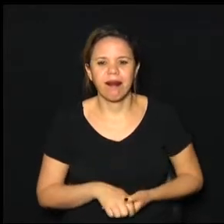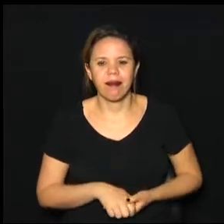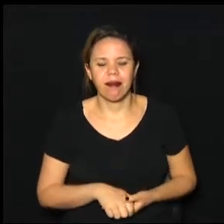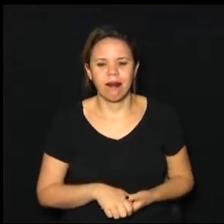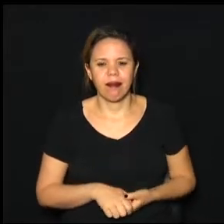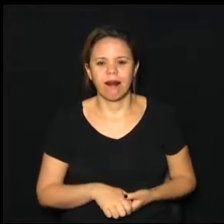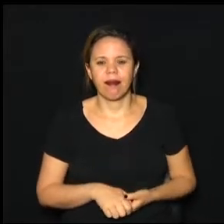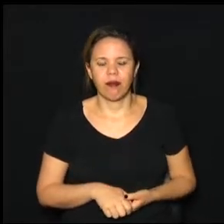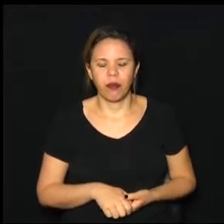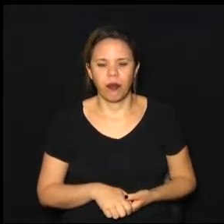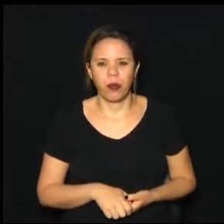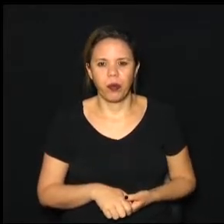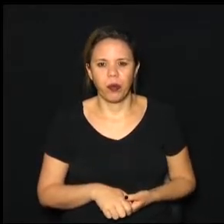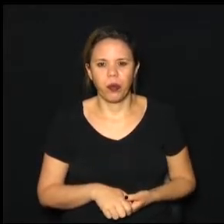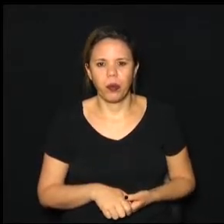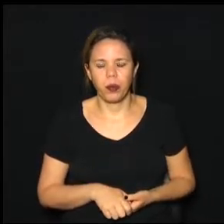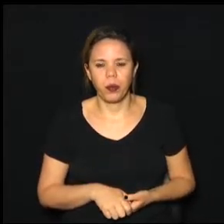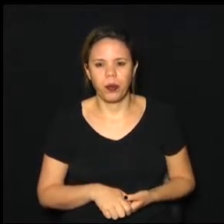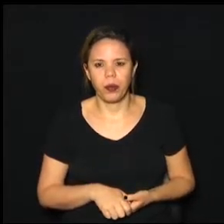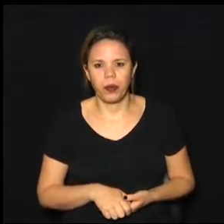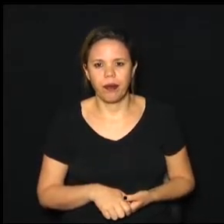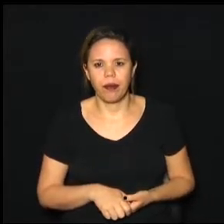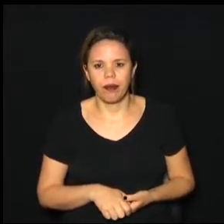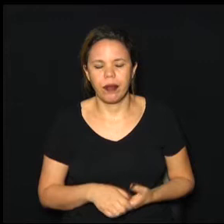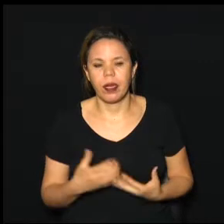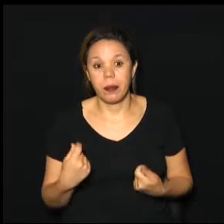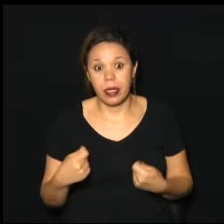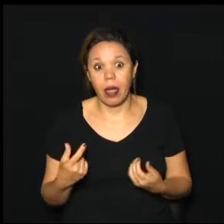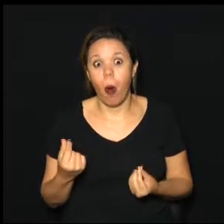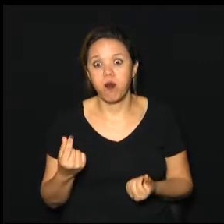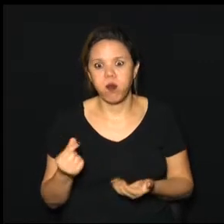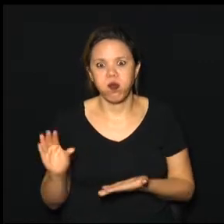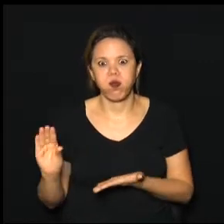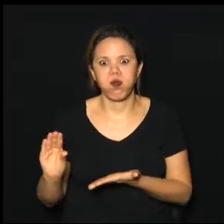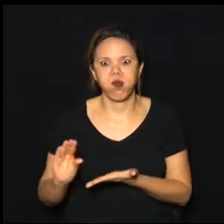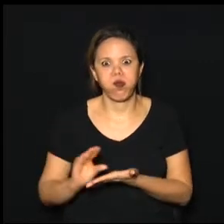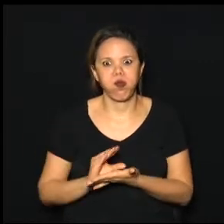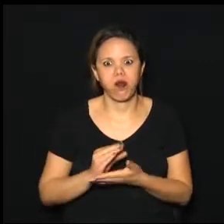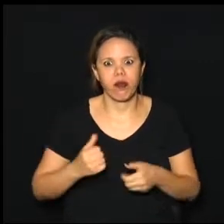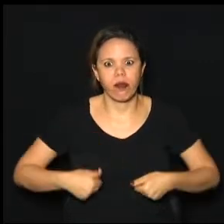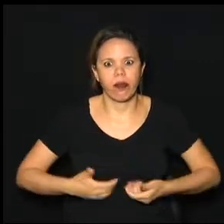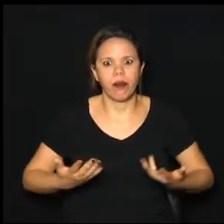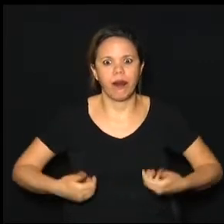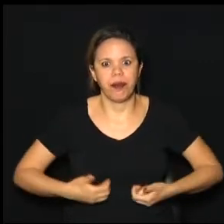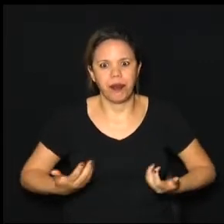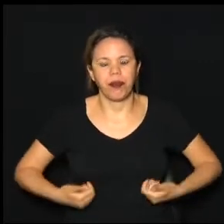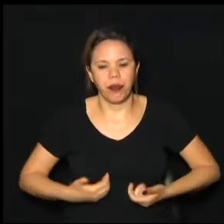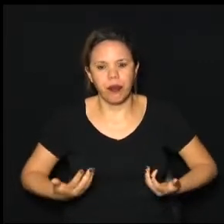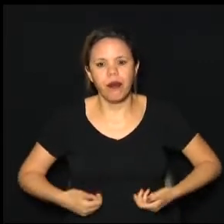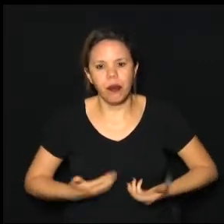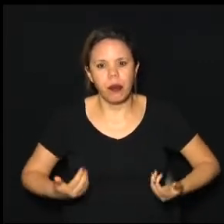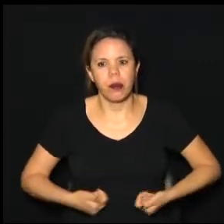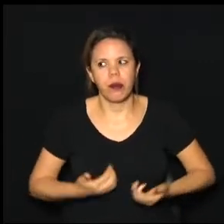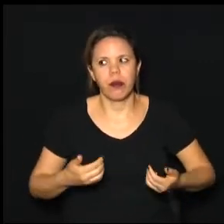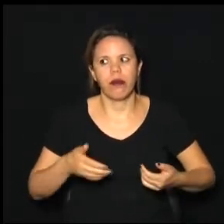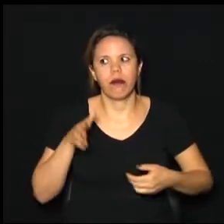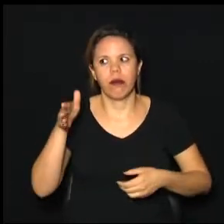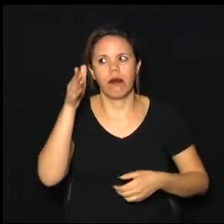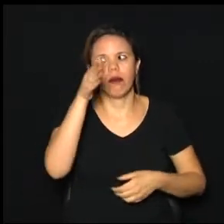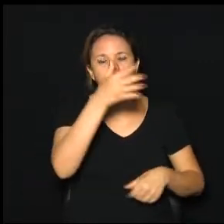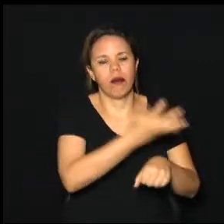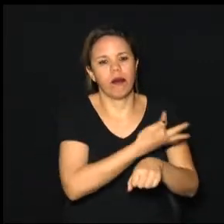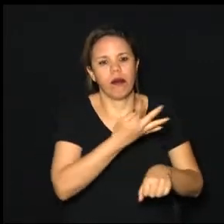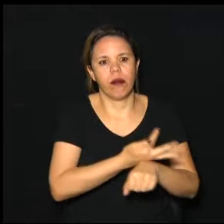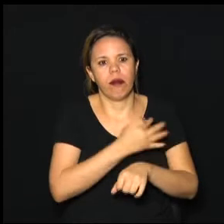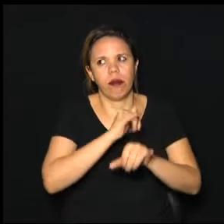que demandava bastante recurso, né? Porque se ela é mais longa, você precisa de mais dinheiro para suportar uma campanha